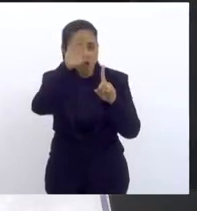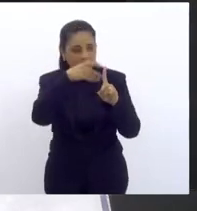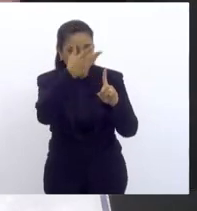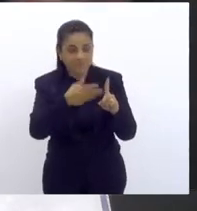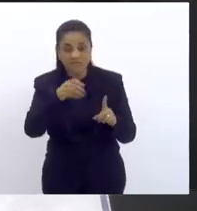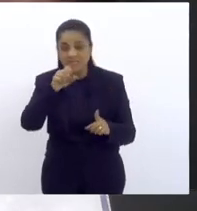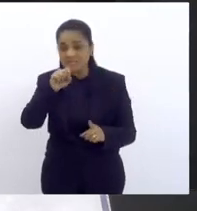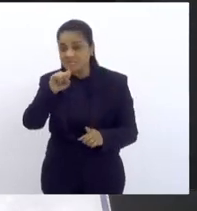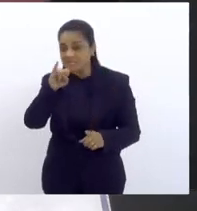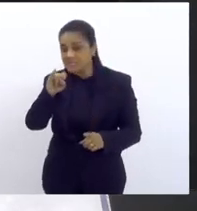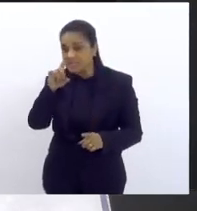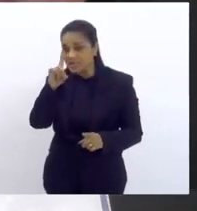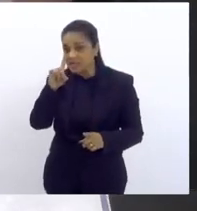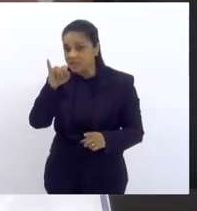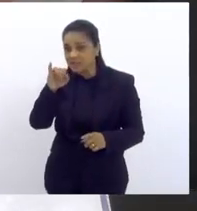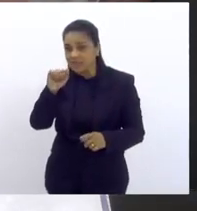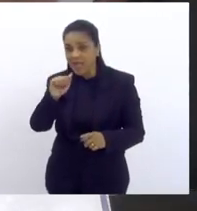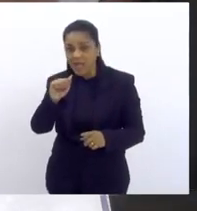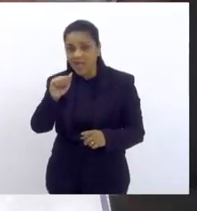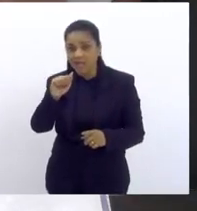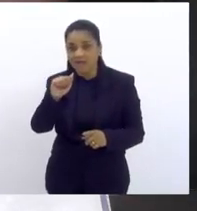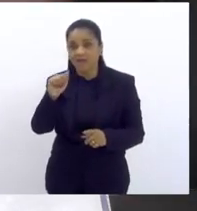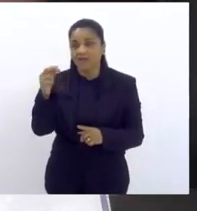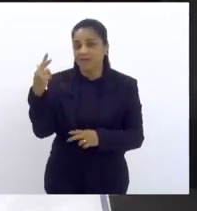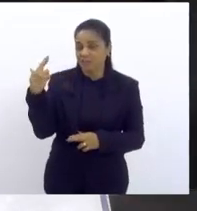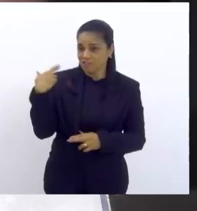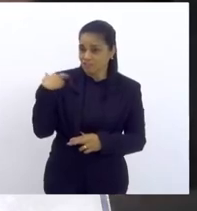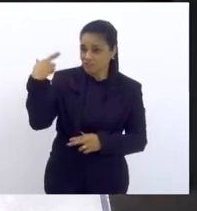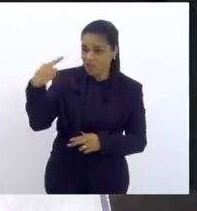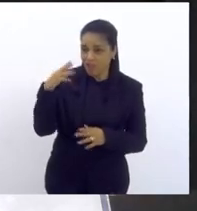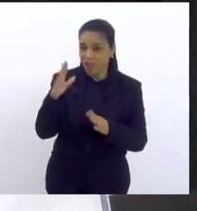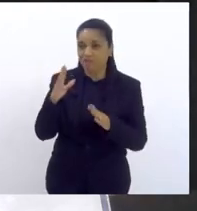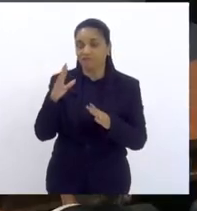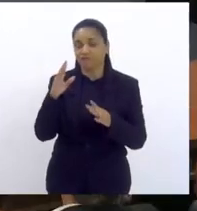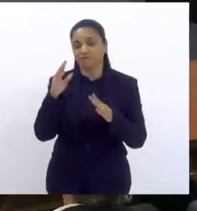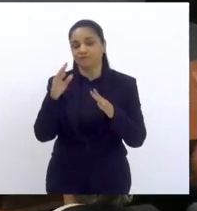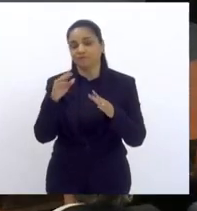80 anos e a chefe do Abrigo há muito tempo você ganha por favor levante